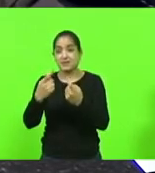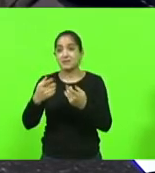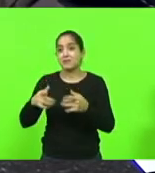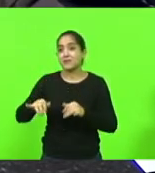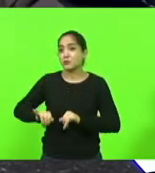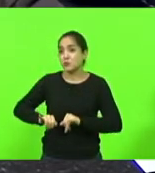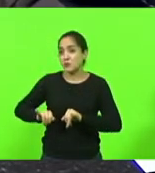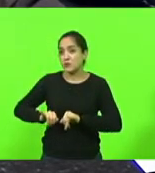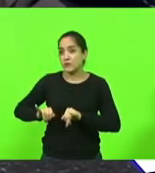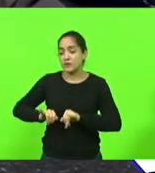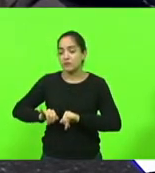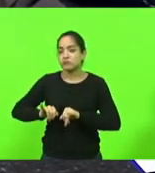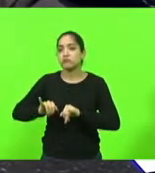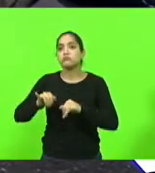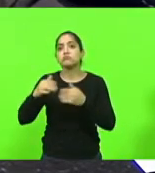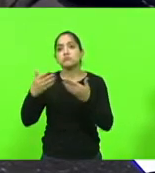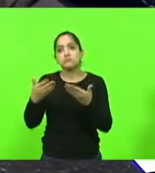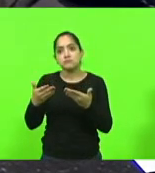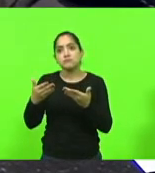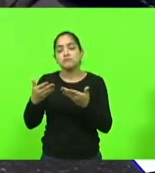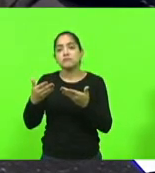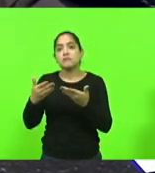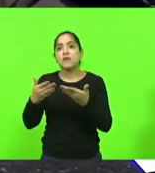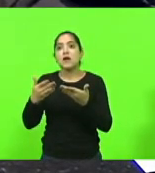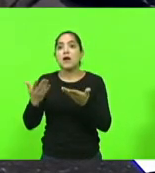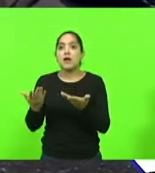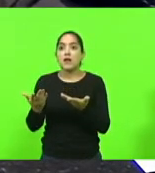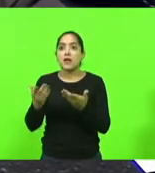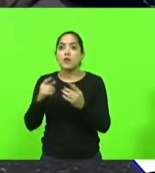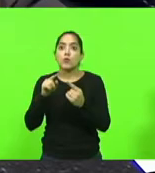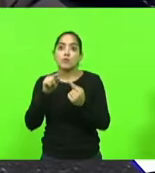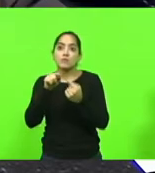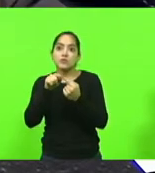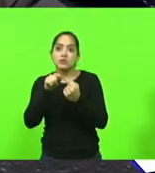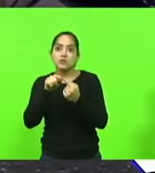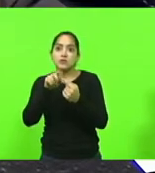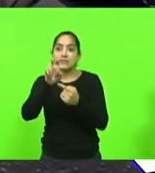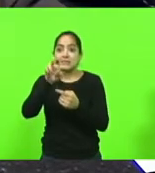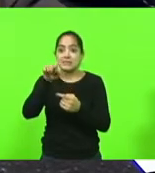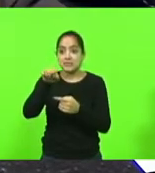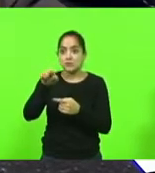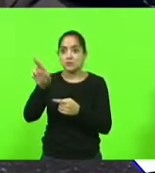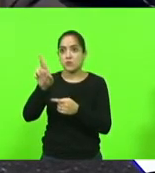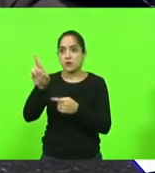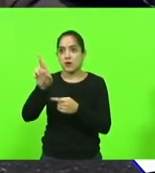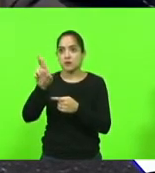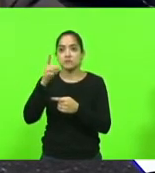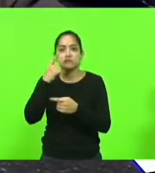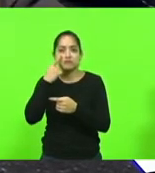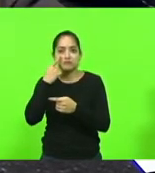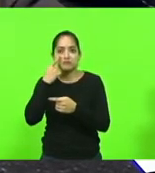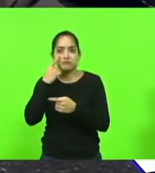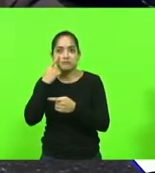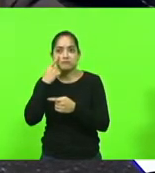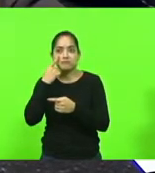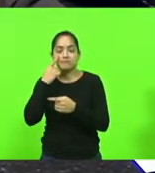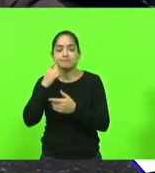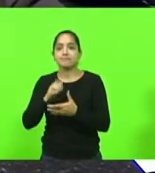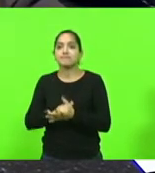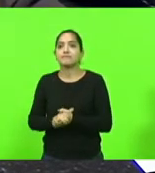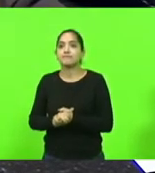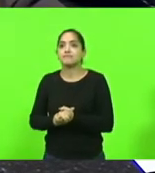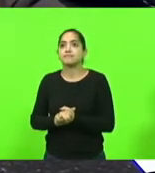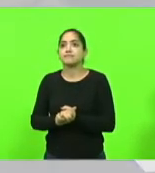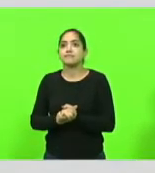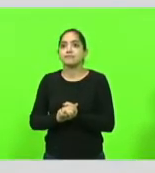abrimos uma vaquinha. E a meta era atingir R$ 5.000. Pode, por favor, mostrar a foto